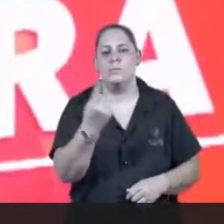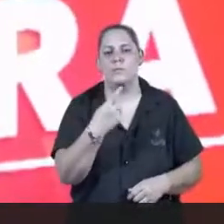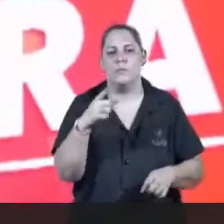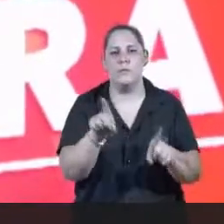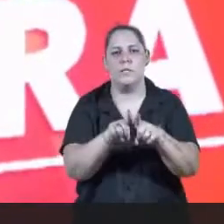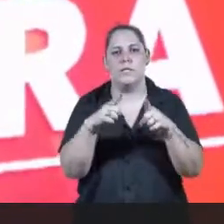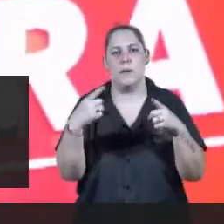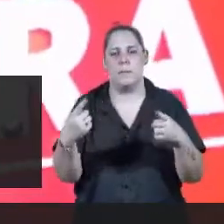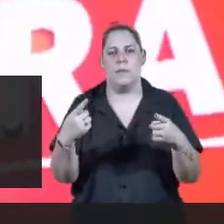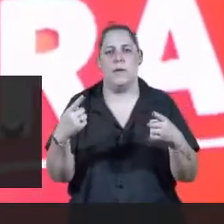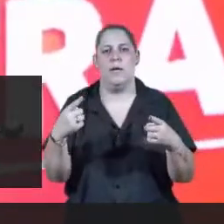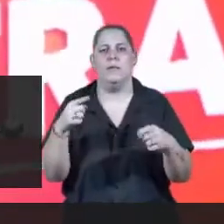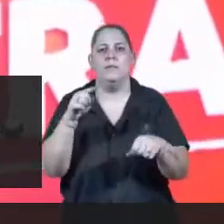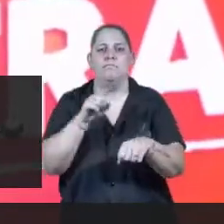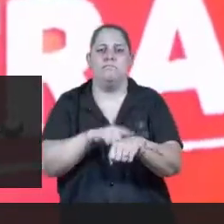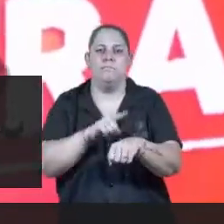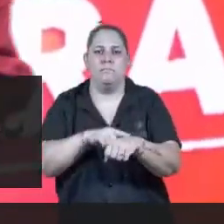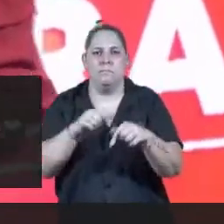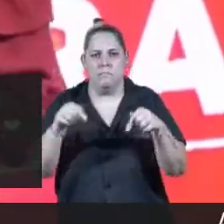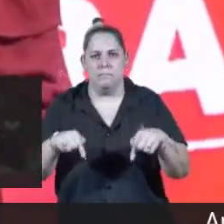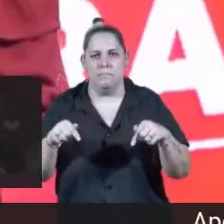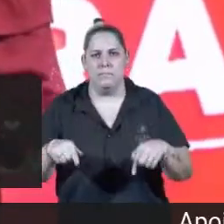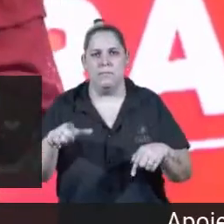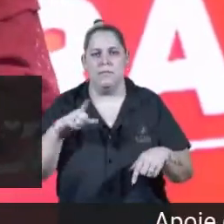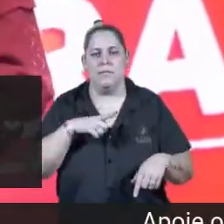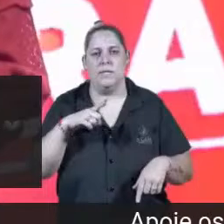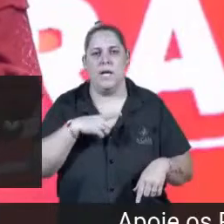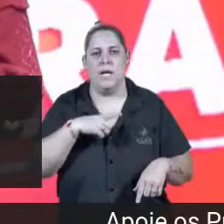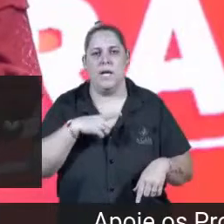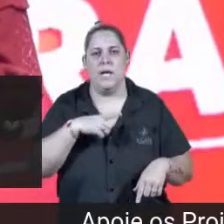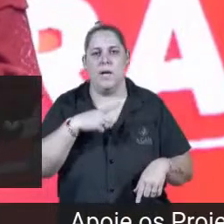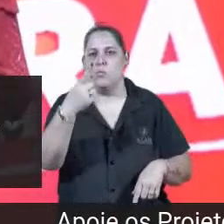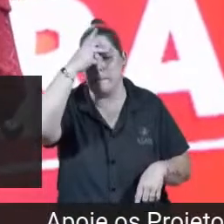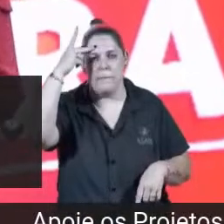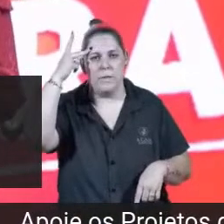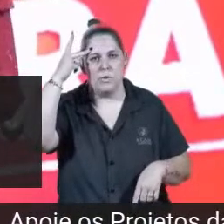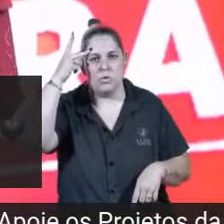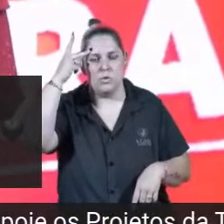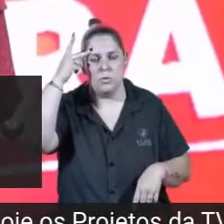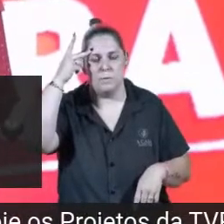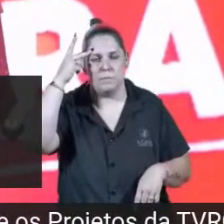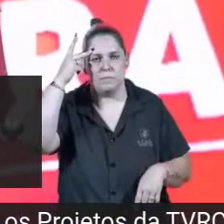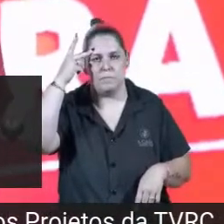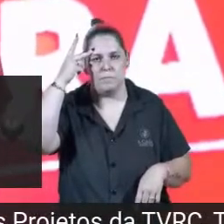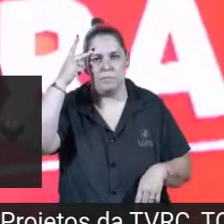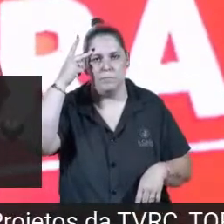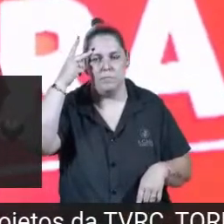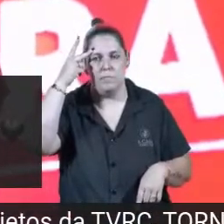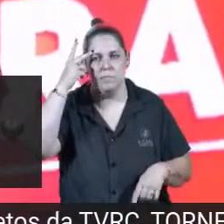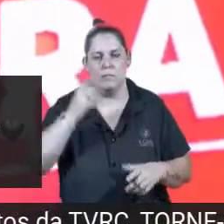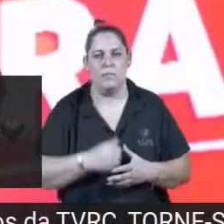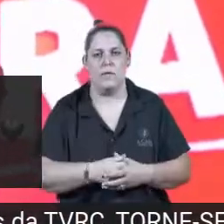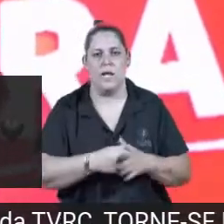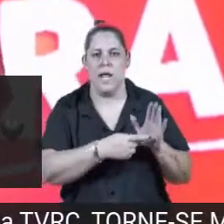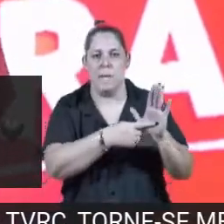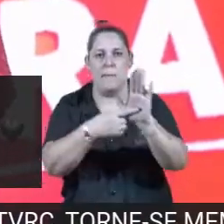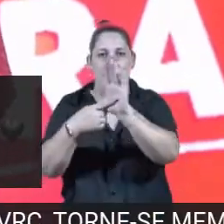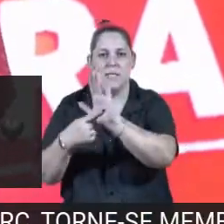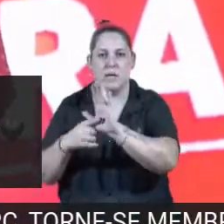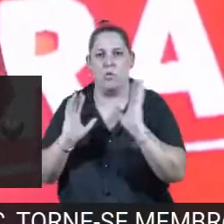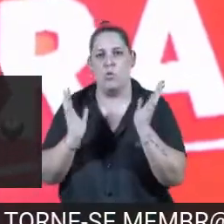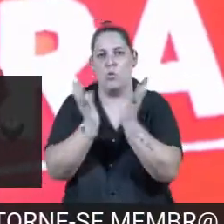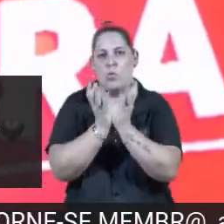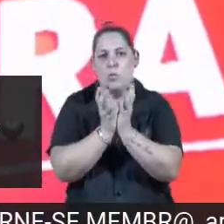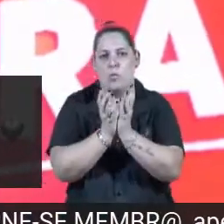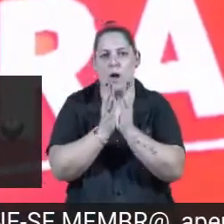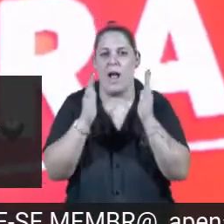também fazendo parte desse momento, está aqui os representantes do partido de uma casa